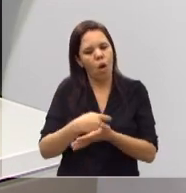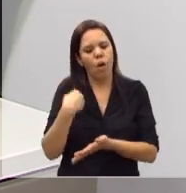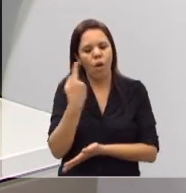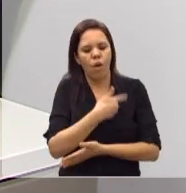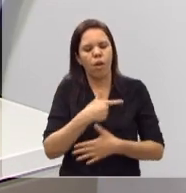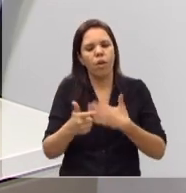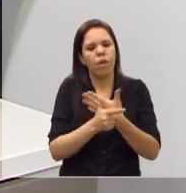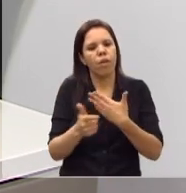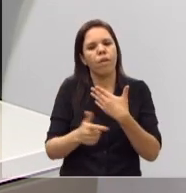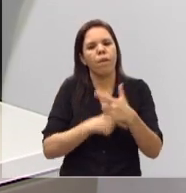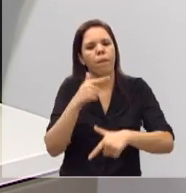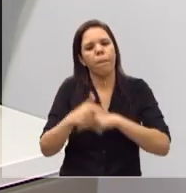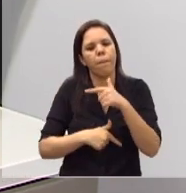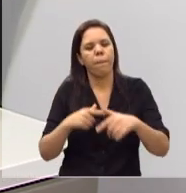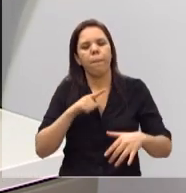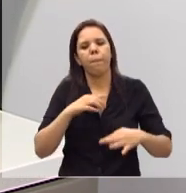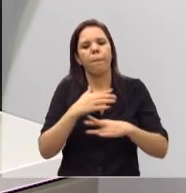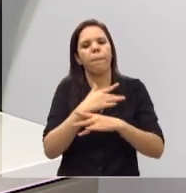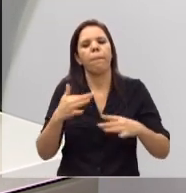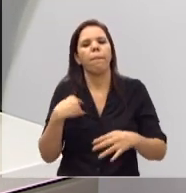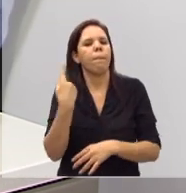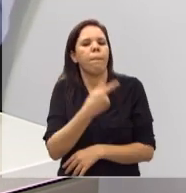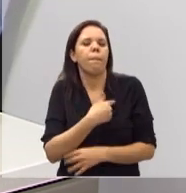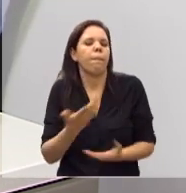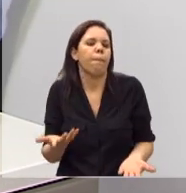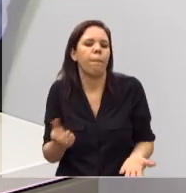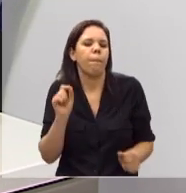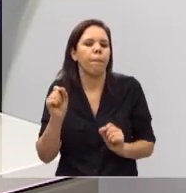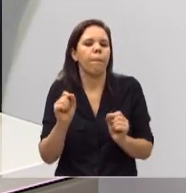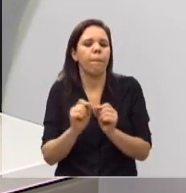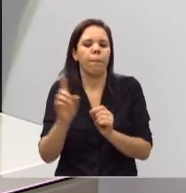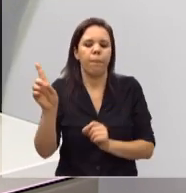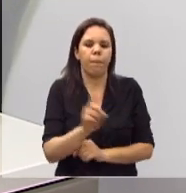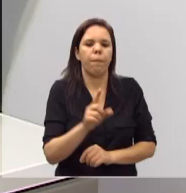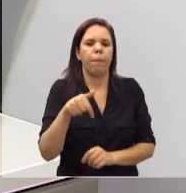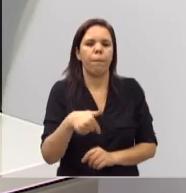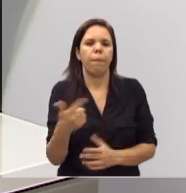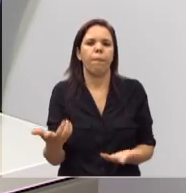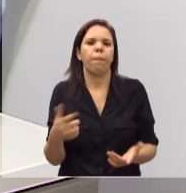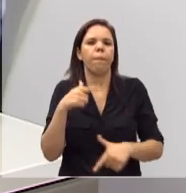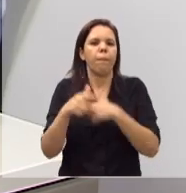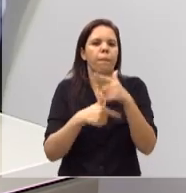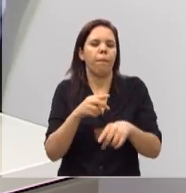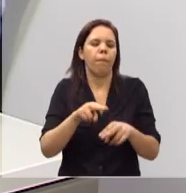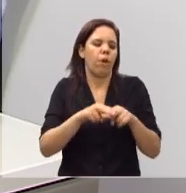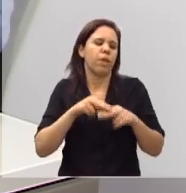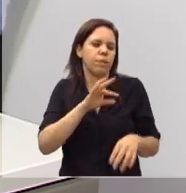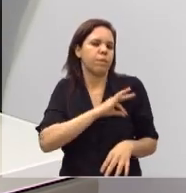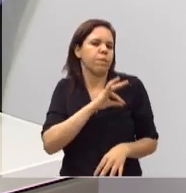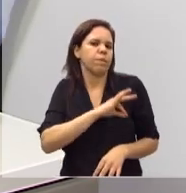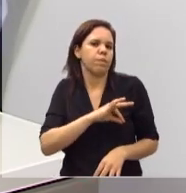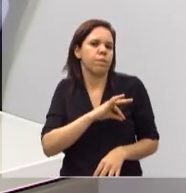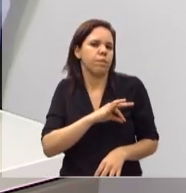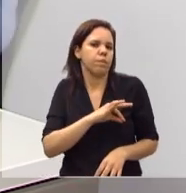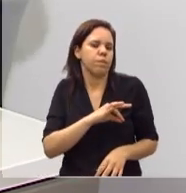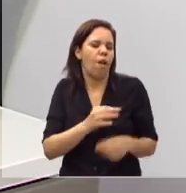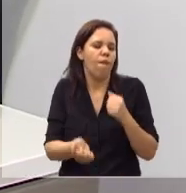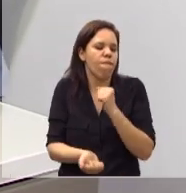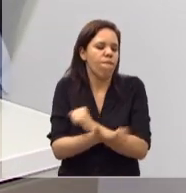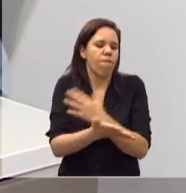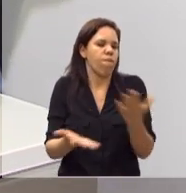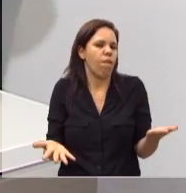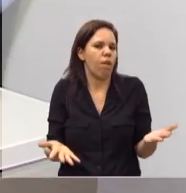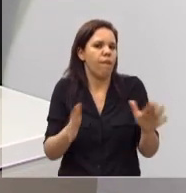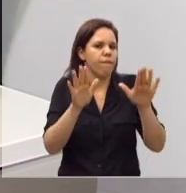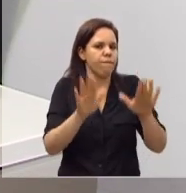tá? É trabalhar pela cidade. Quem vem para cá pensando trabalhar por causa do salário, está cometendo engano. Fique onde